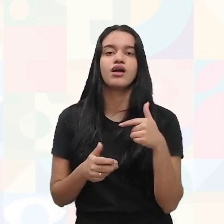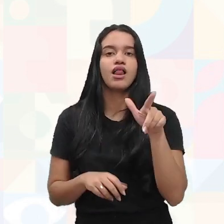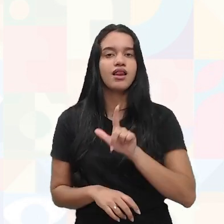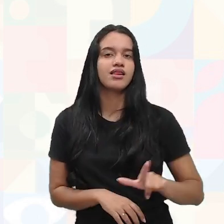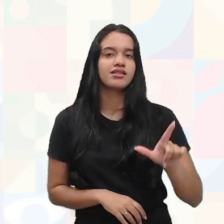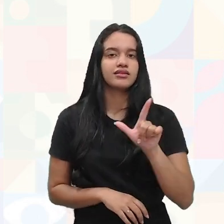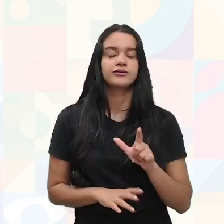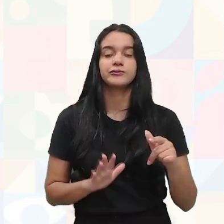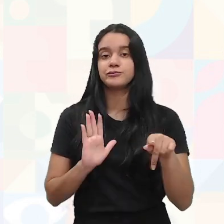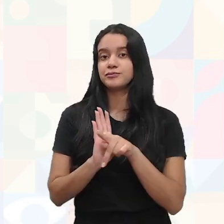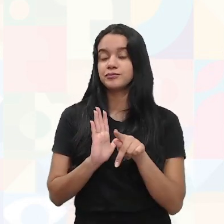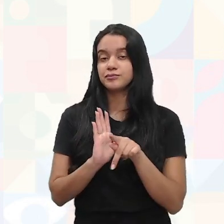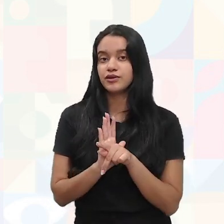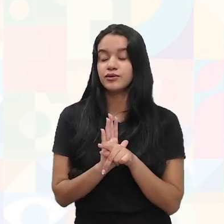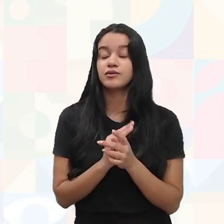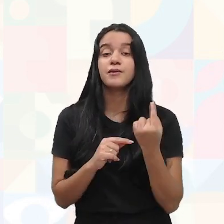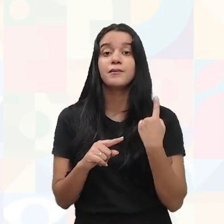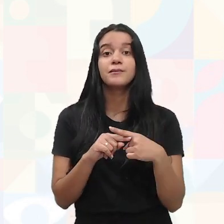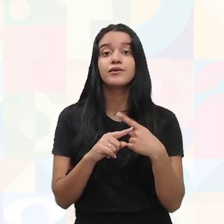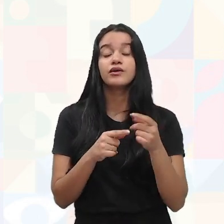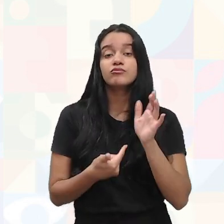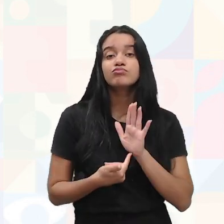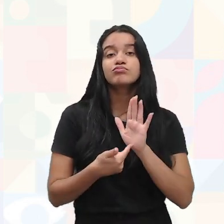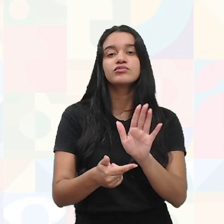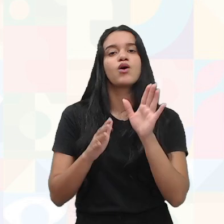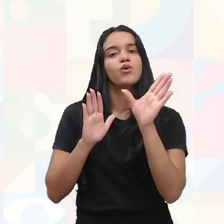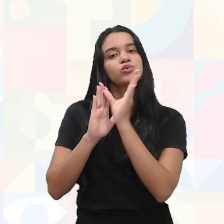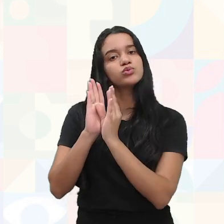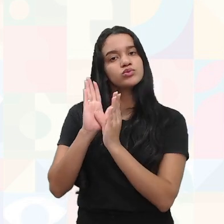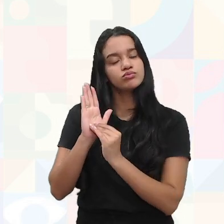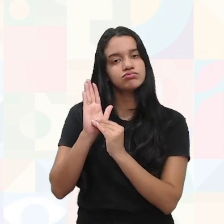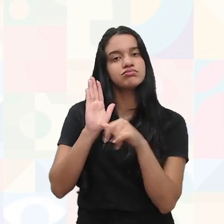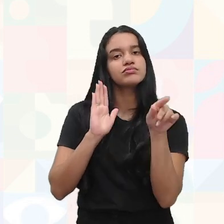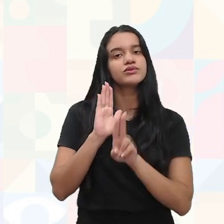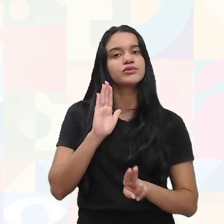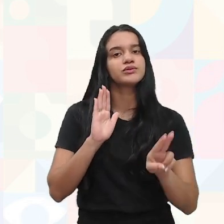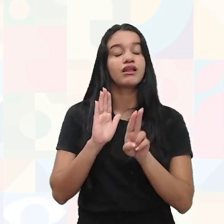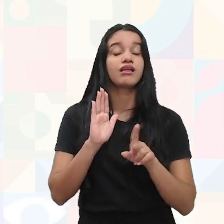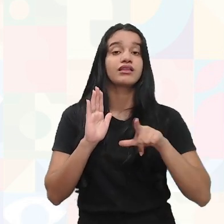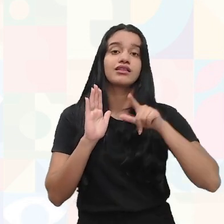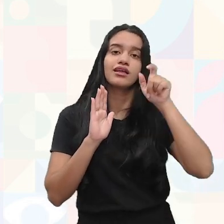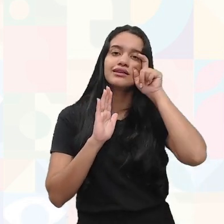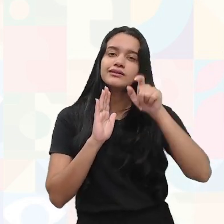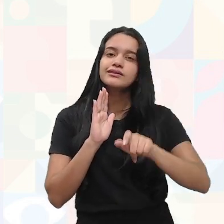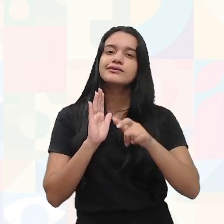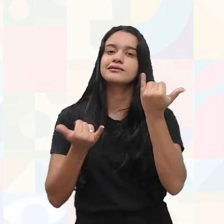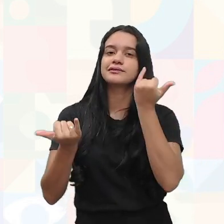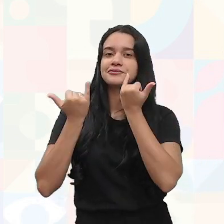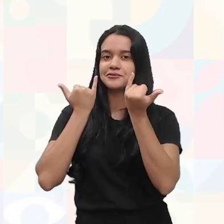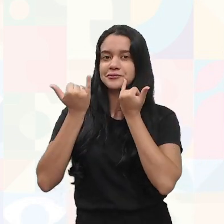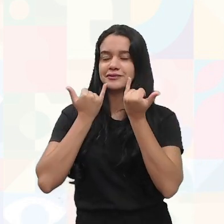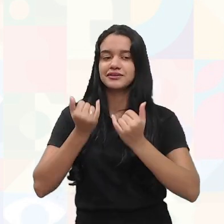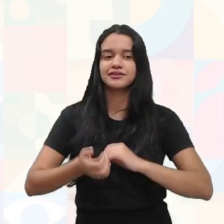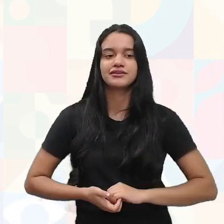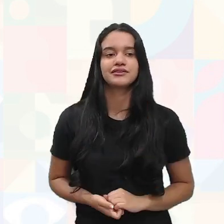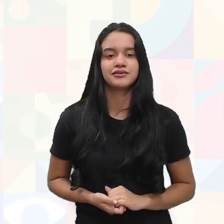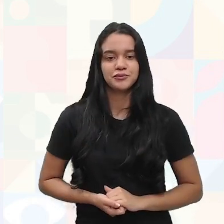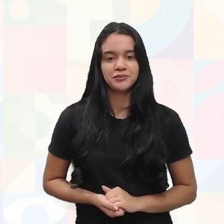literatura em si, porque aí vai entregar aquele conteúdo para esses usuários que têm interesse nesse tipo de informação.